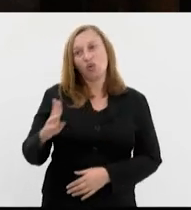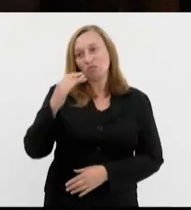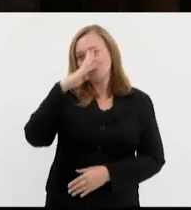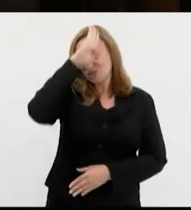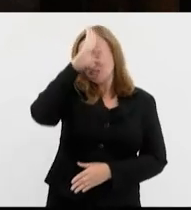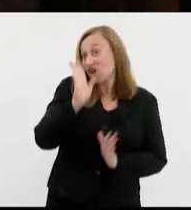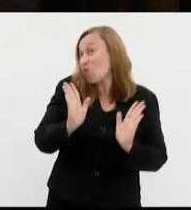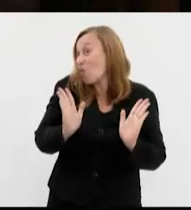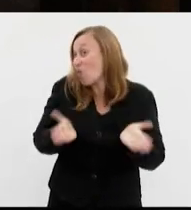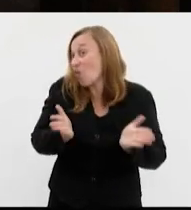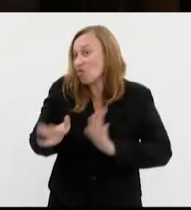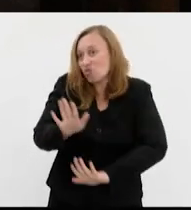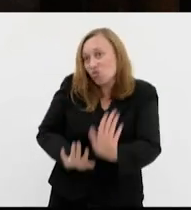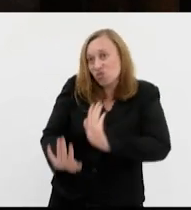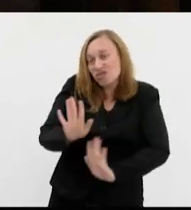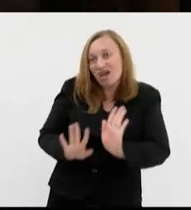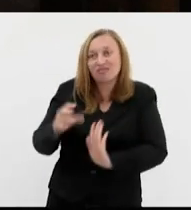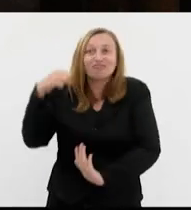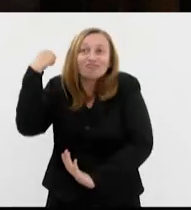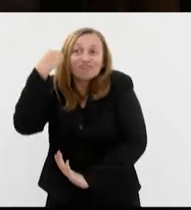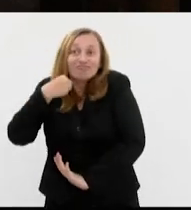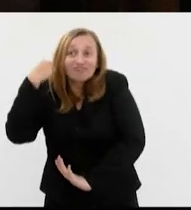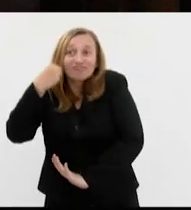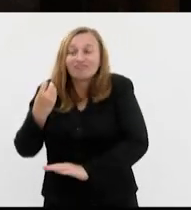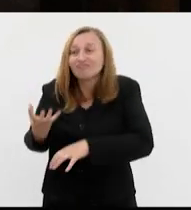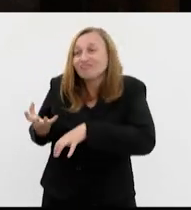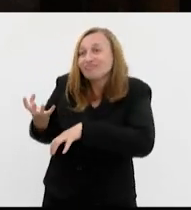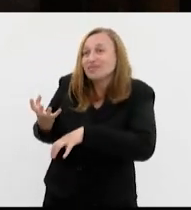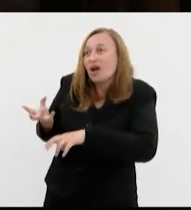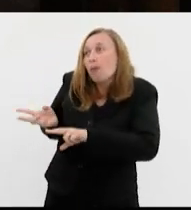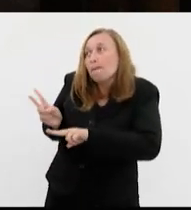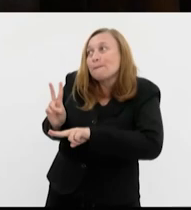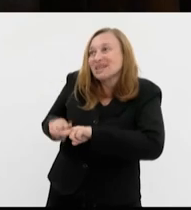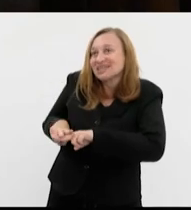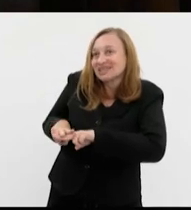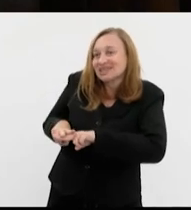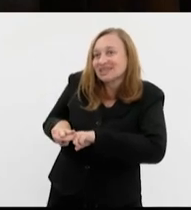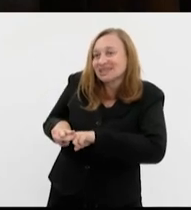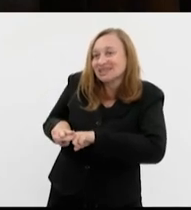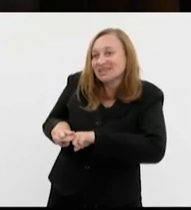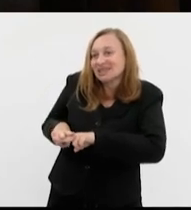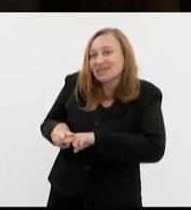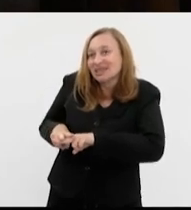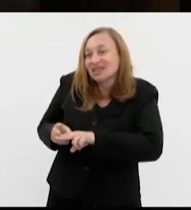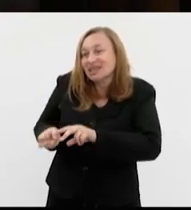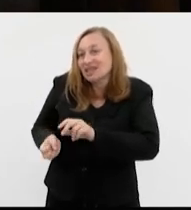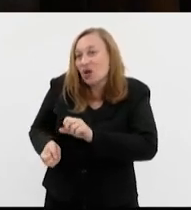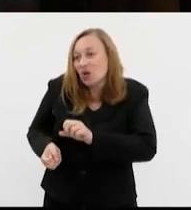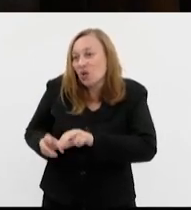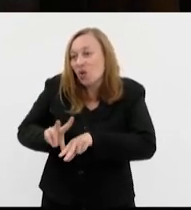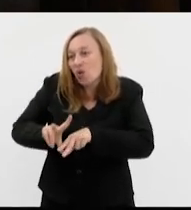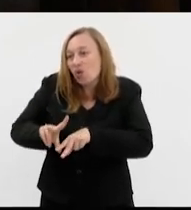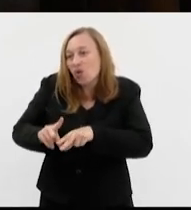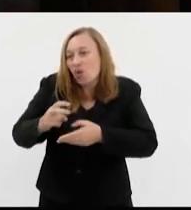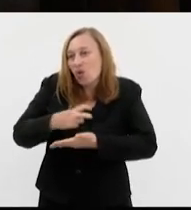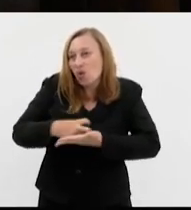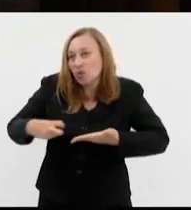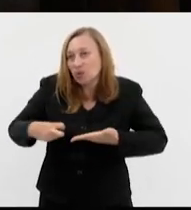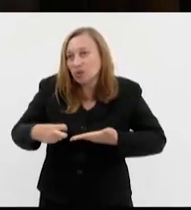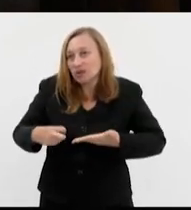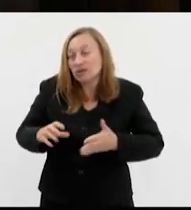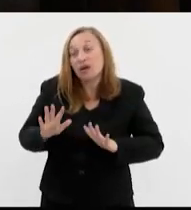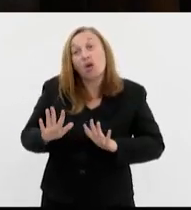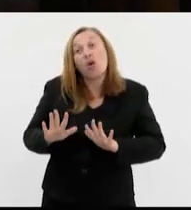hoje no cenário nacional tem a ver com a prisão relacionada ao golpe. Não Olha, sei se Vossa Excelência então estaria disposto